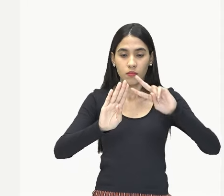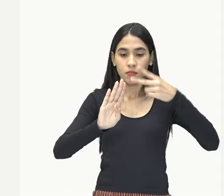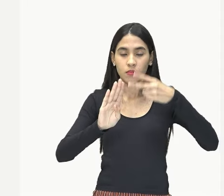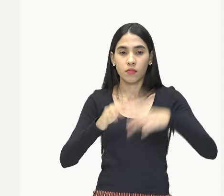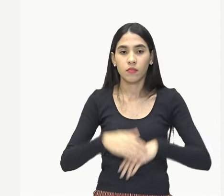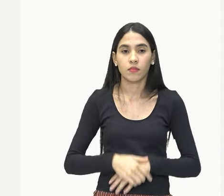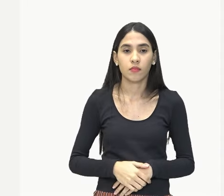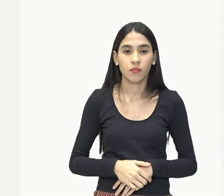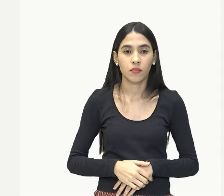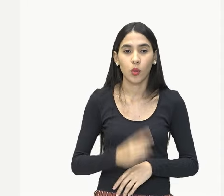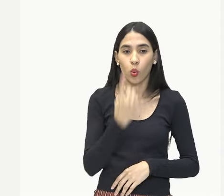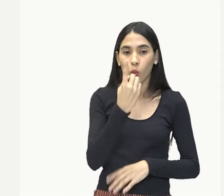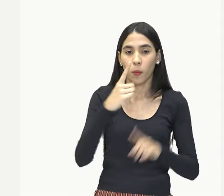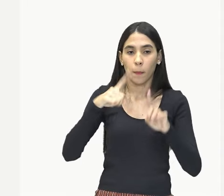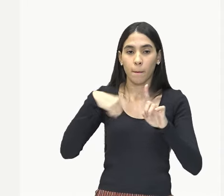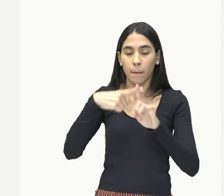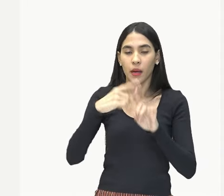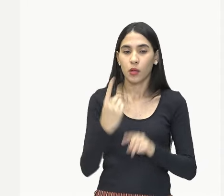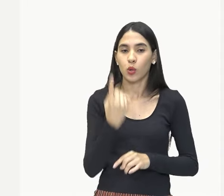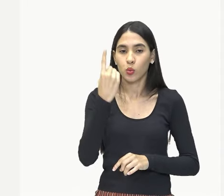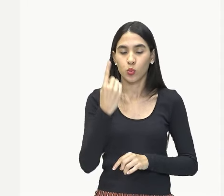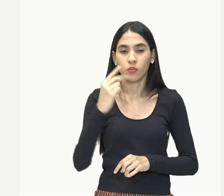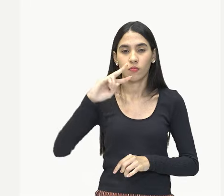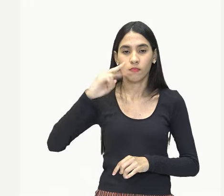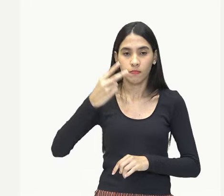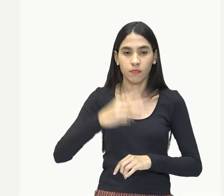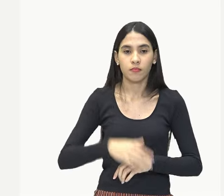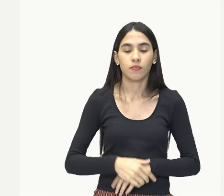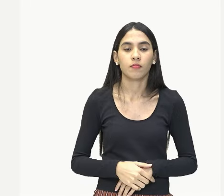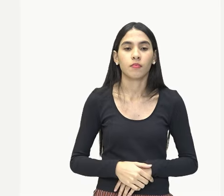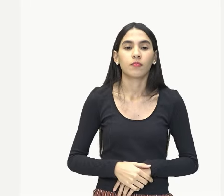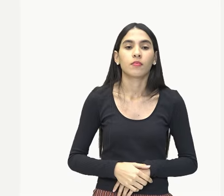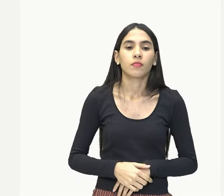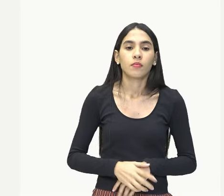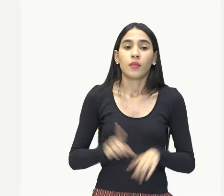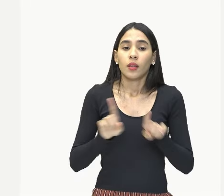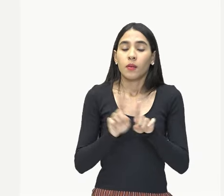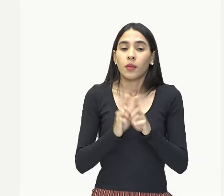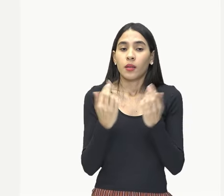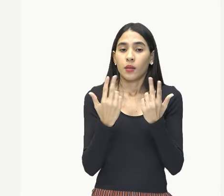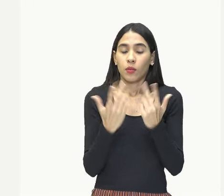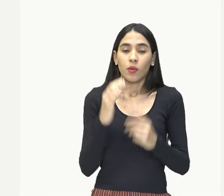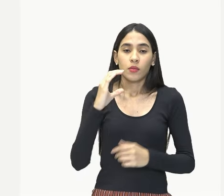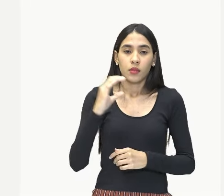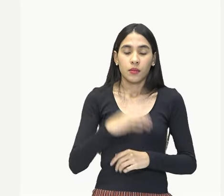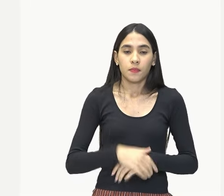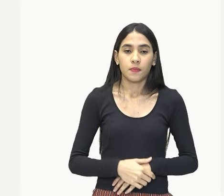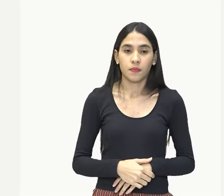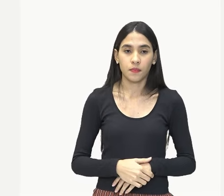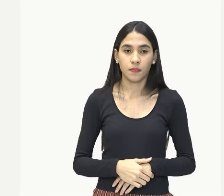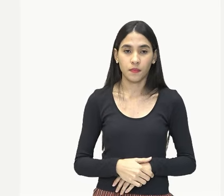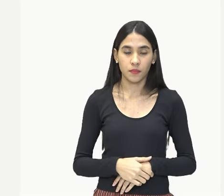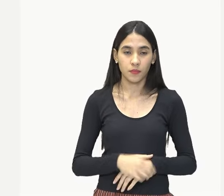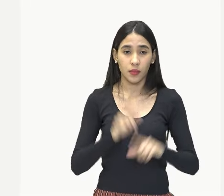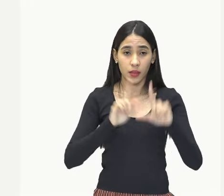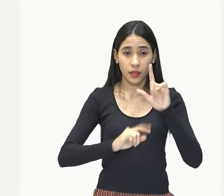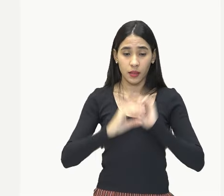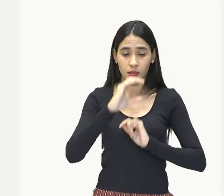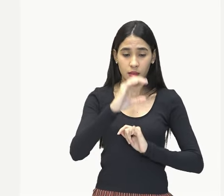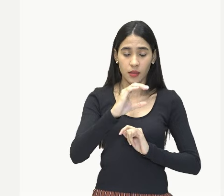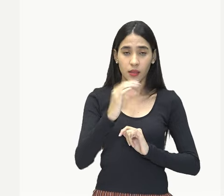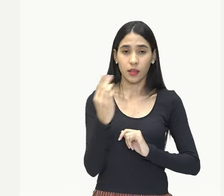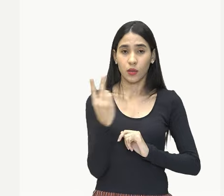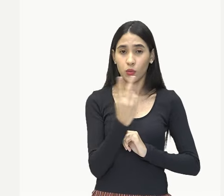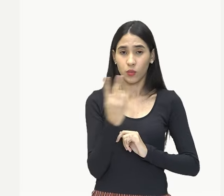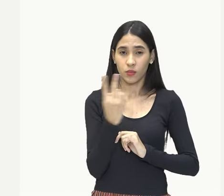expoentes. 1 mais 1, 2. O mesmo raciocínio nós vamos levar lá para o C. O C, ele